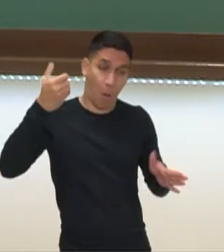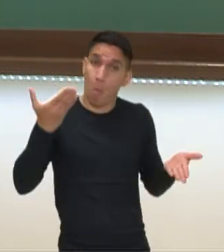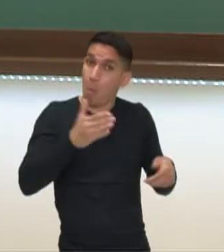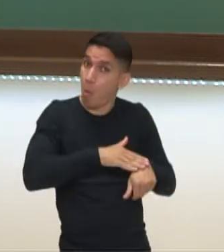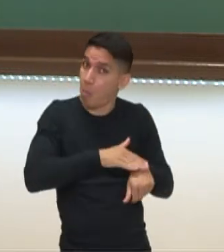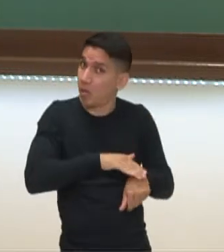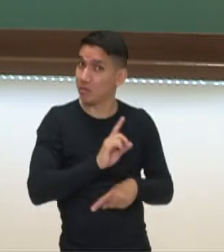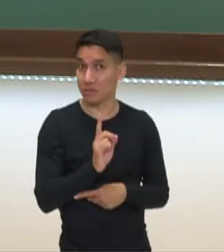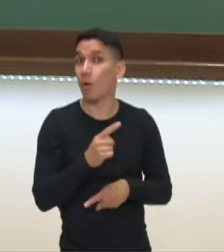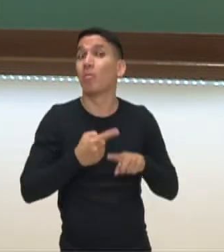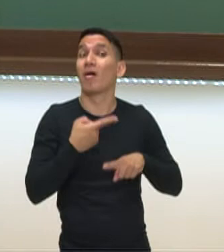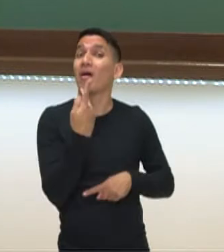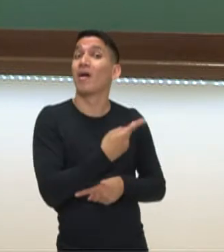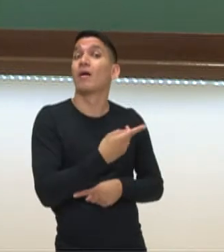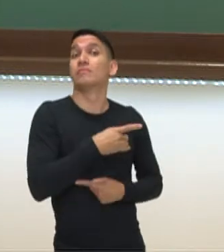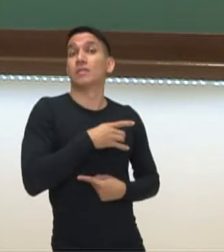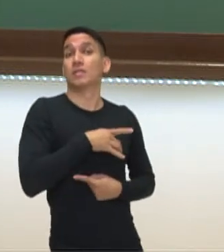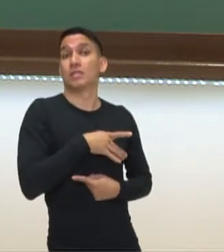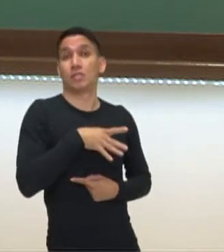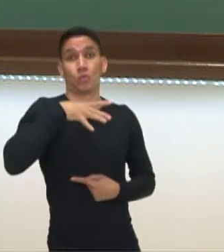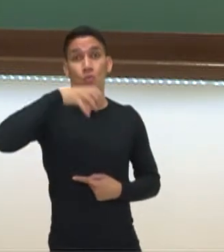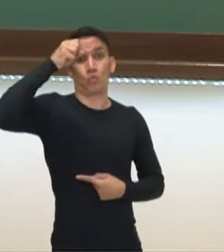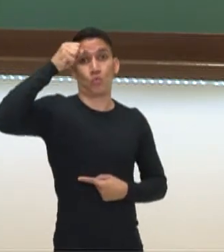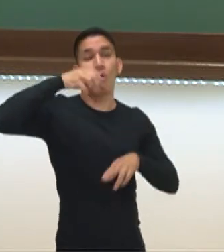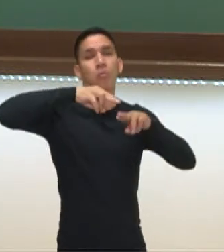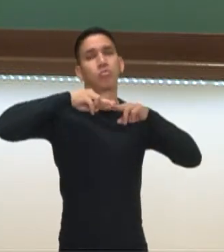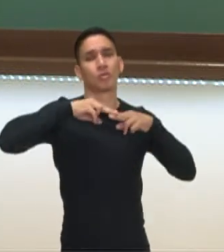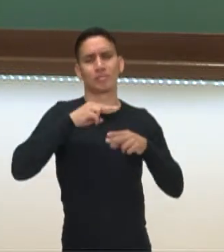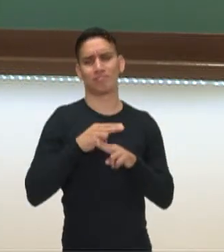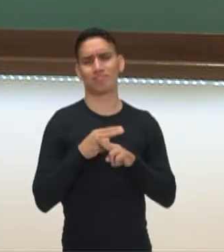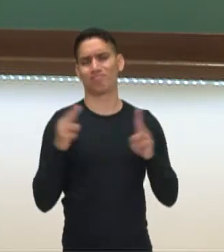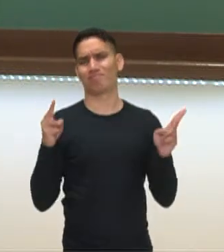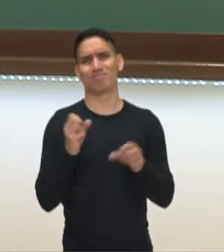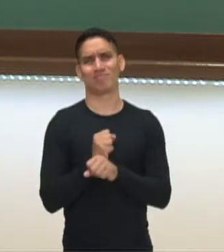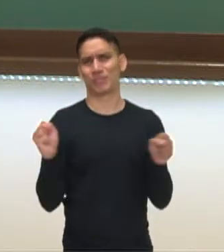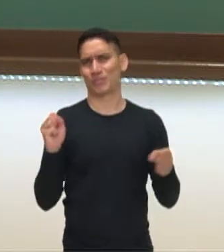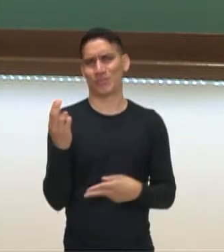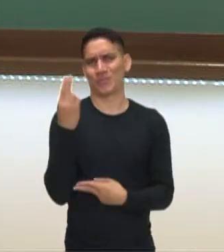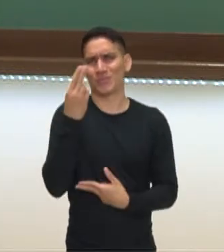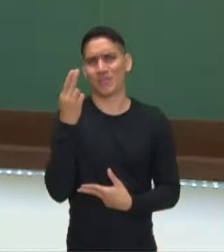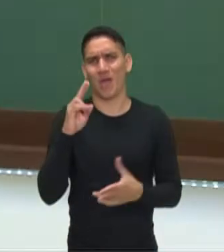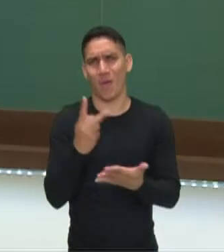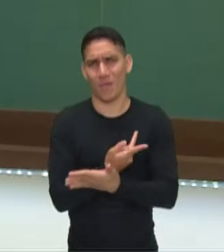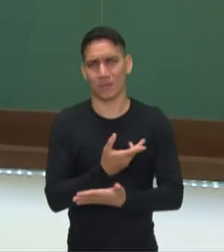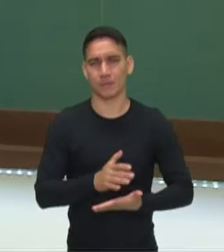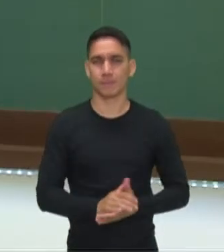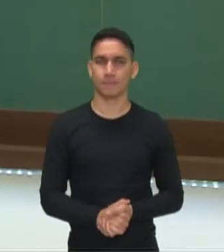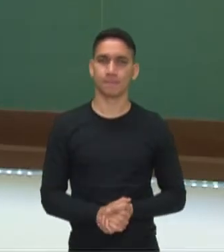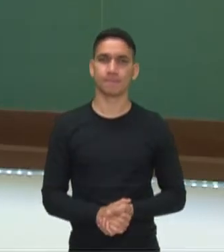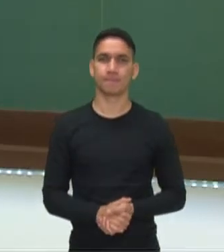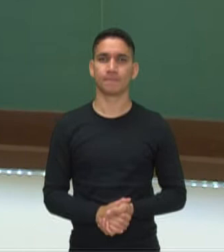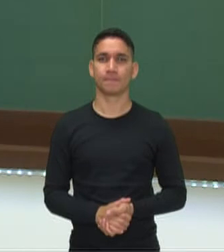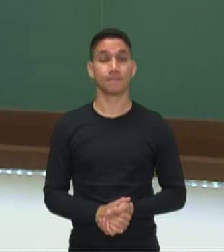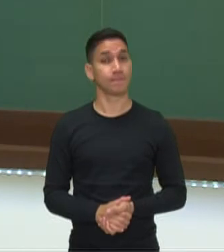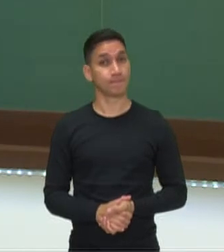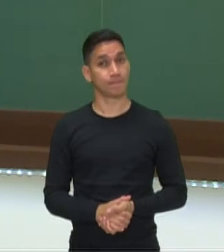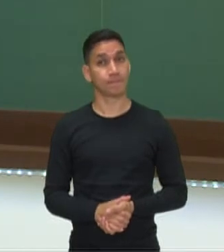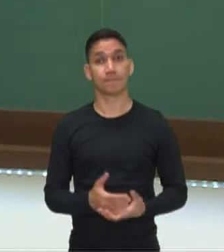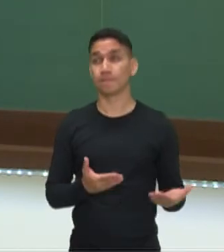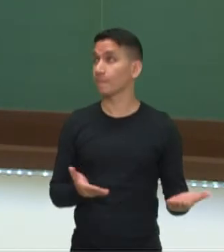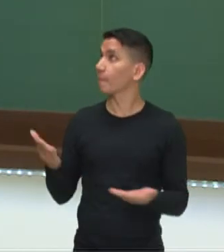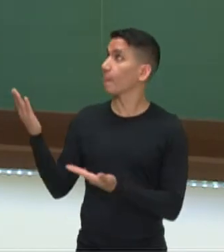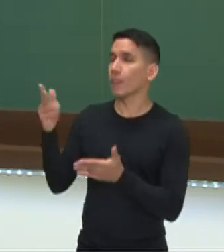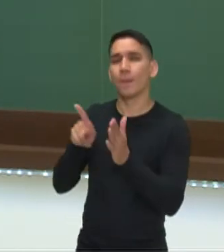tem medo do escuro. Então é uma situação improvável, quase impossível de acontecer. Nós temos aqui